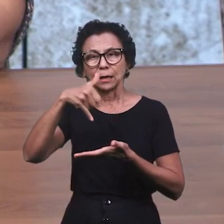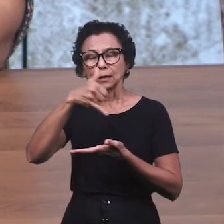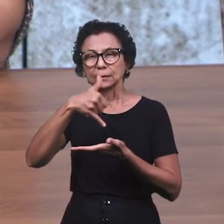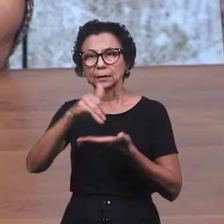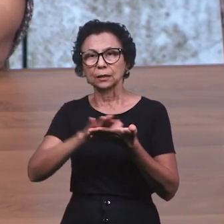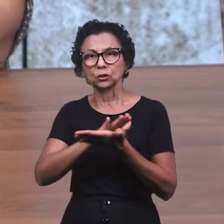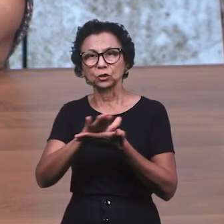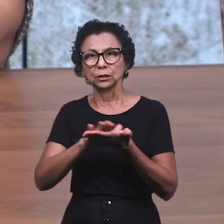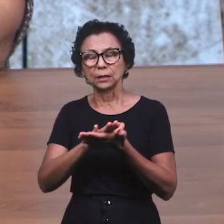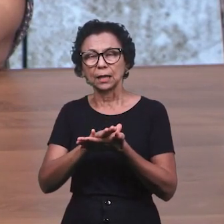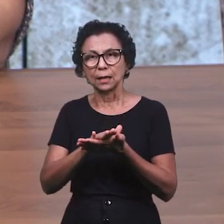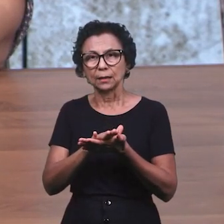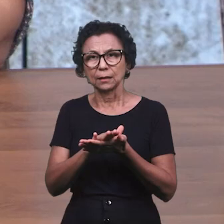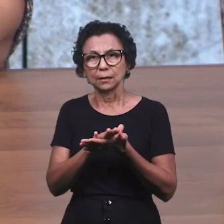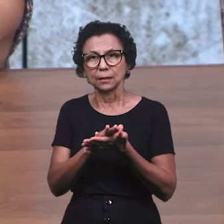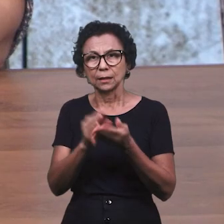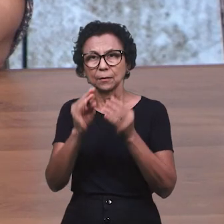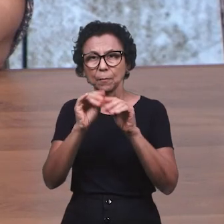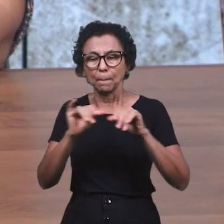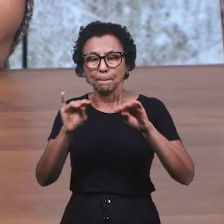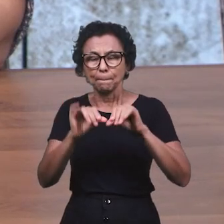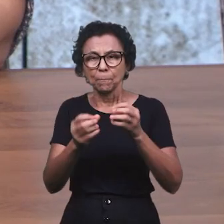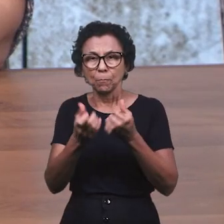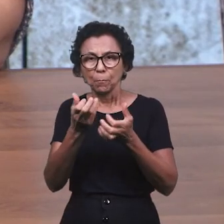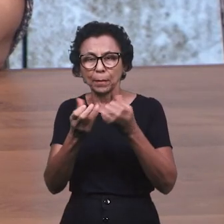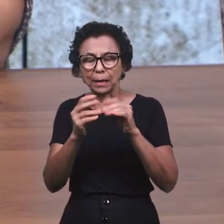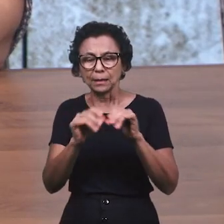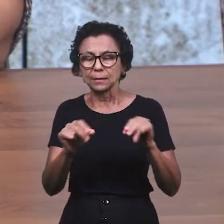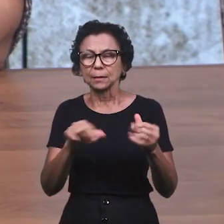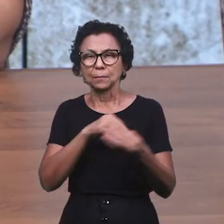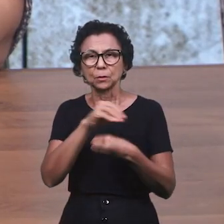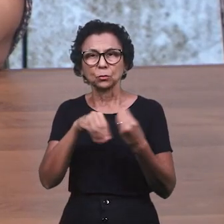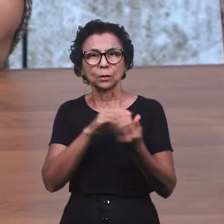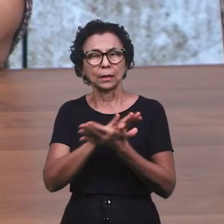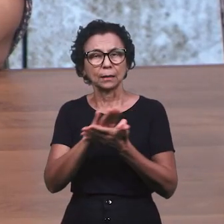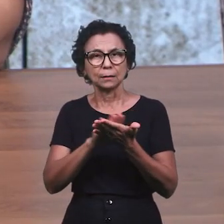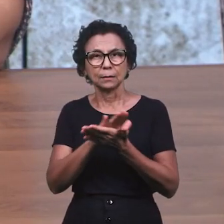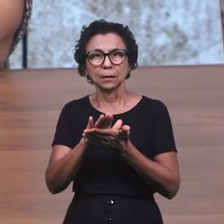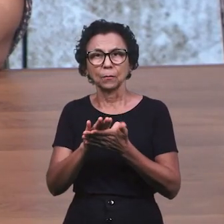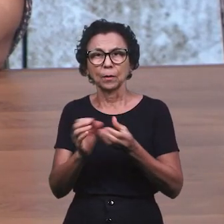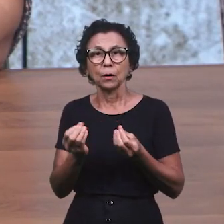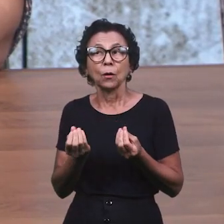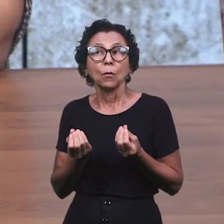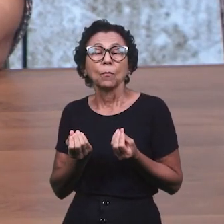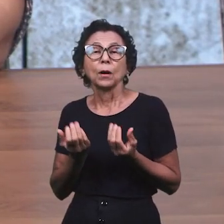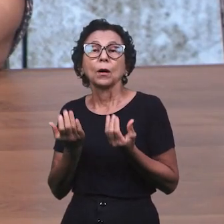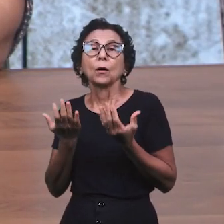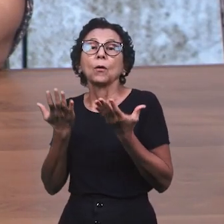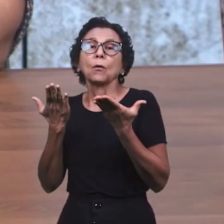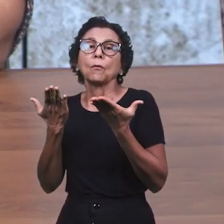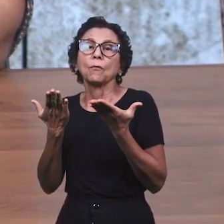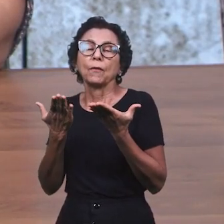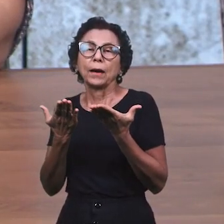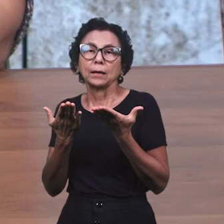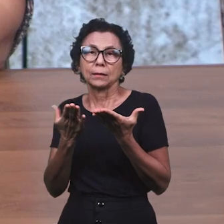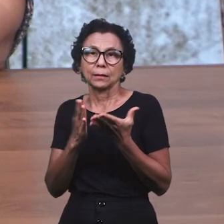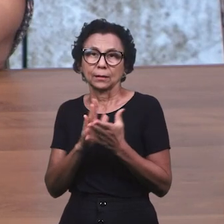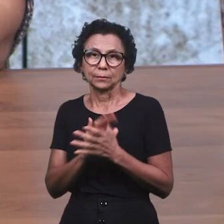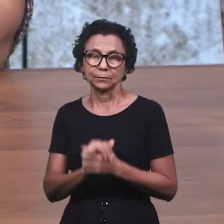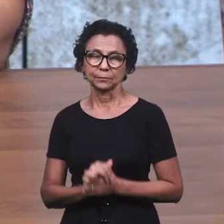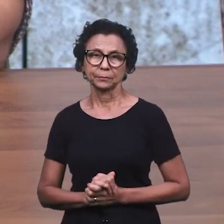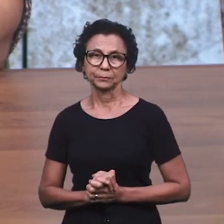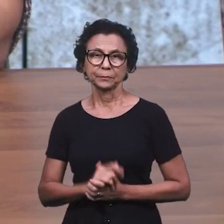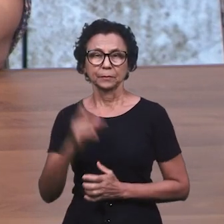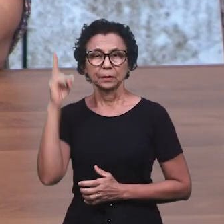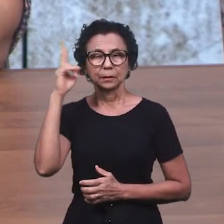é oferta de manjares de ciúmes, oferta memorativa que traz a iniquidade em memória.